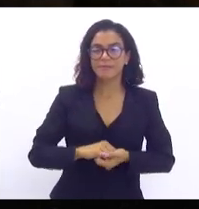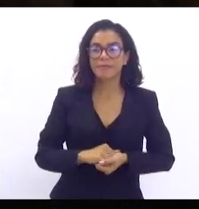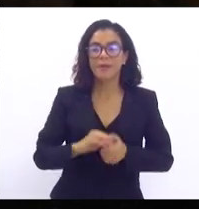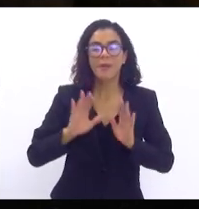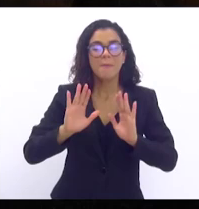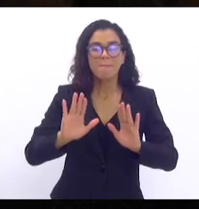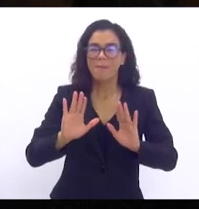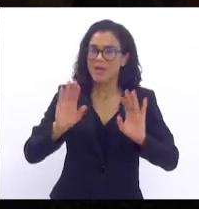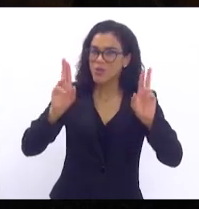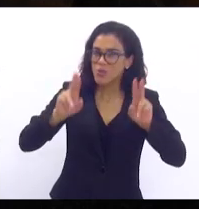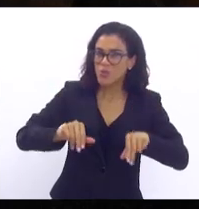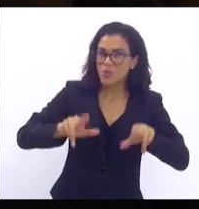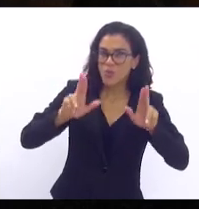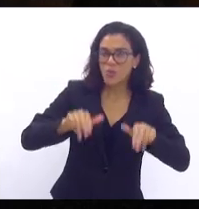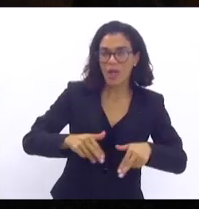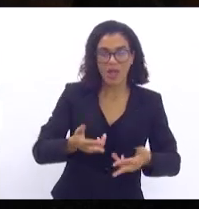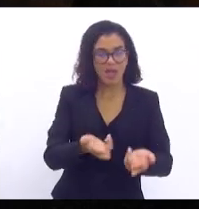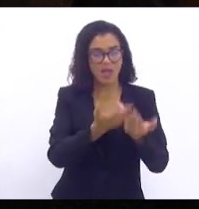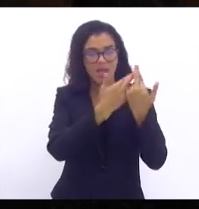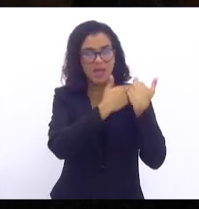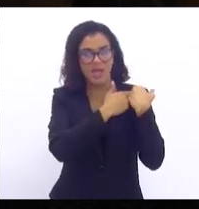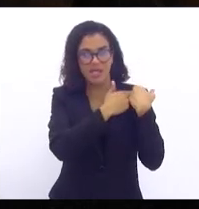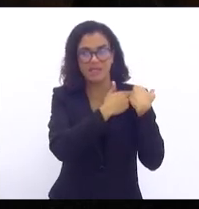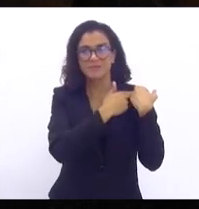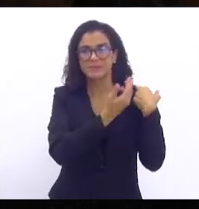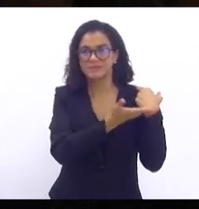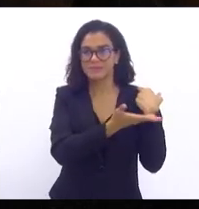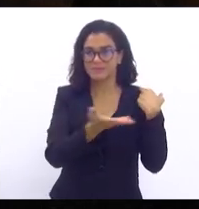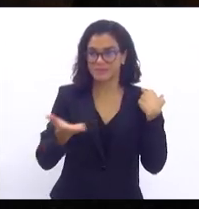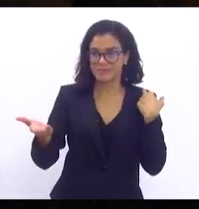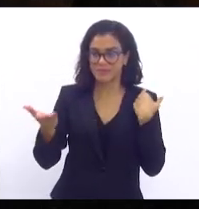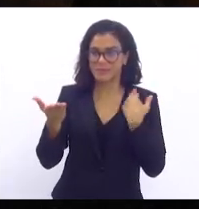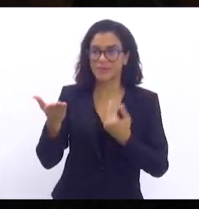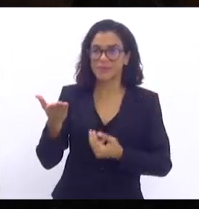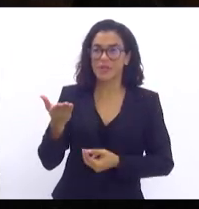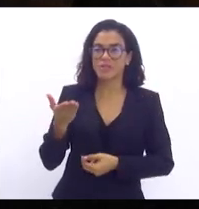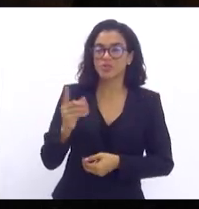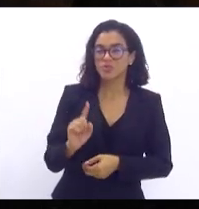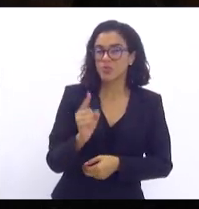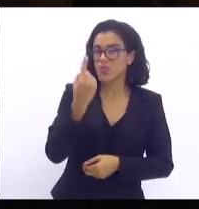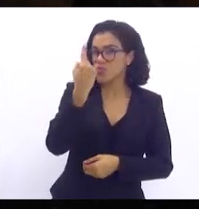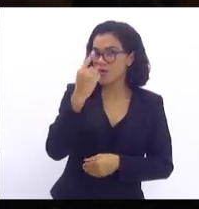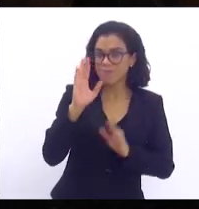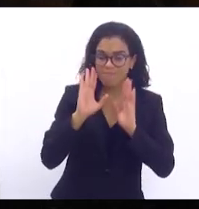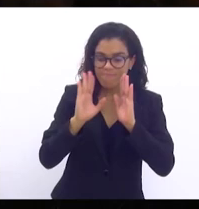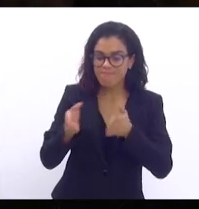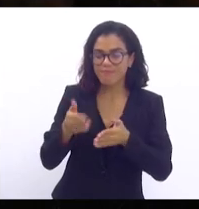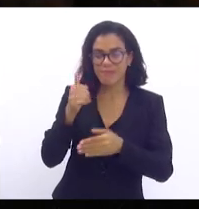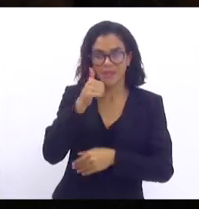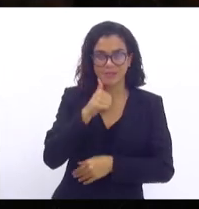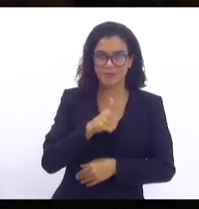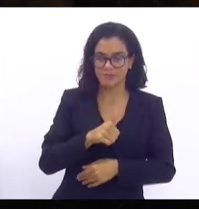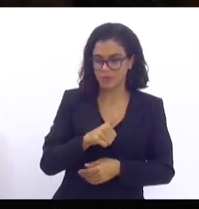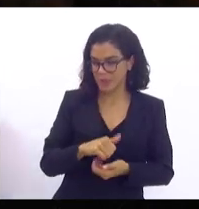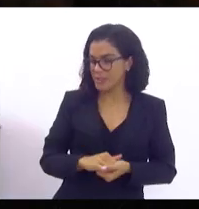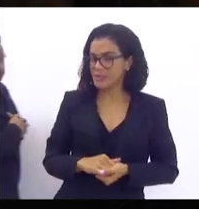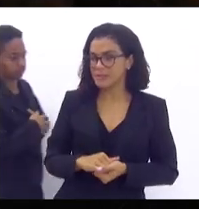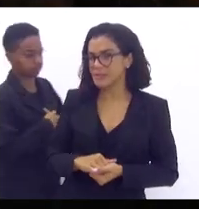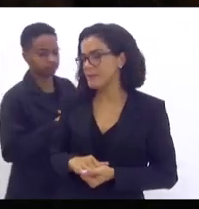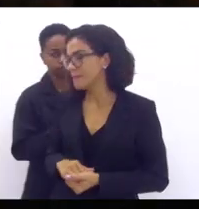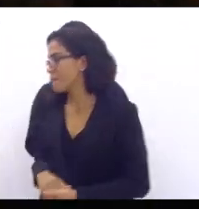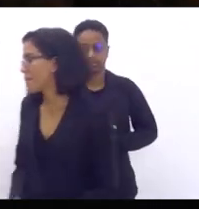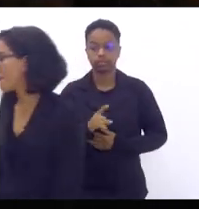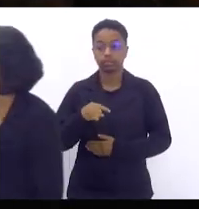mas de maneira nenhuma a responsabilização disso deva recair única e exclusivamente nas mulheres. É preciso,